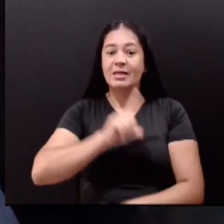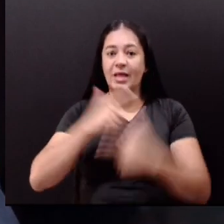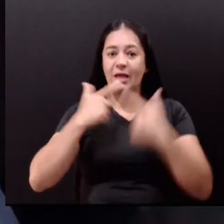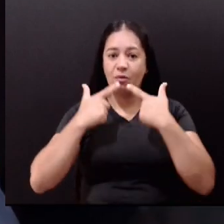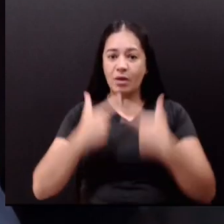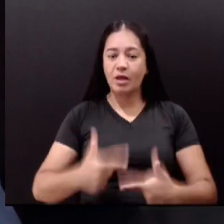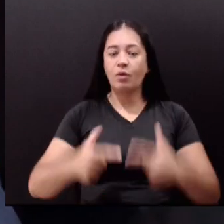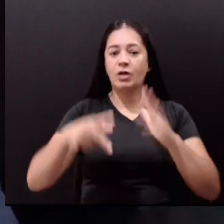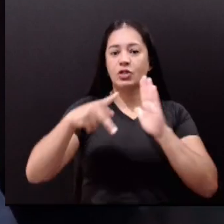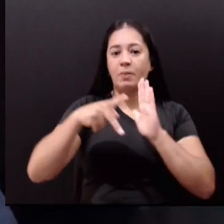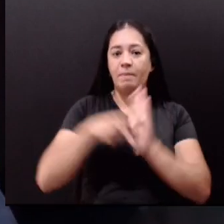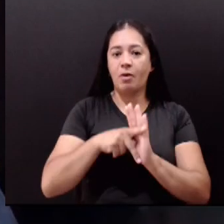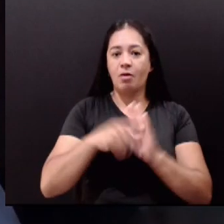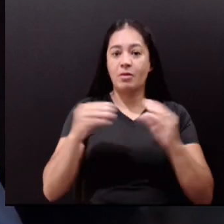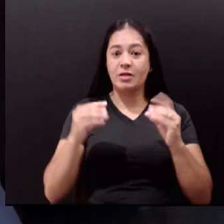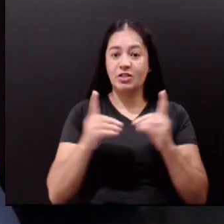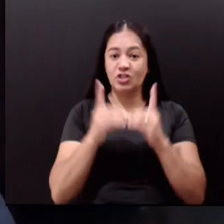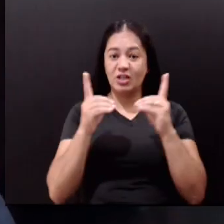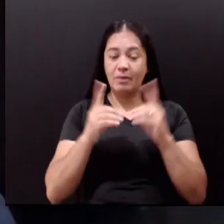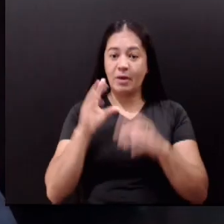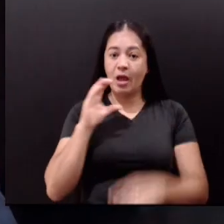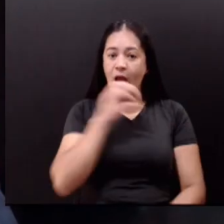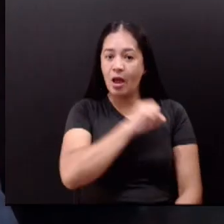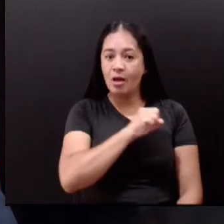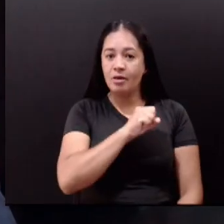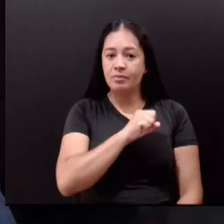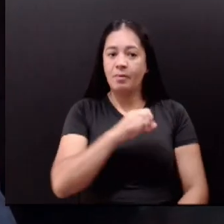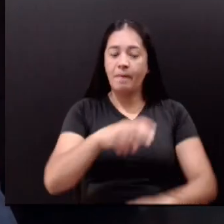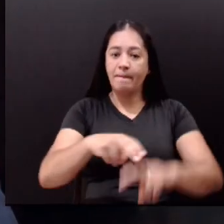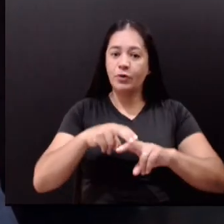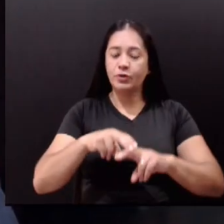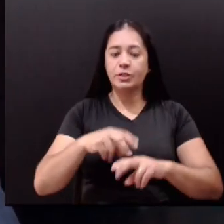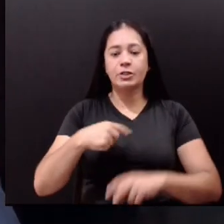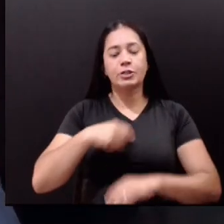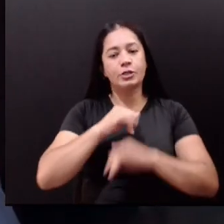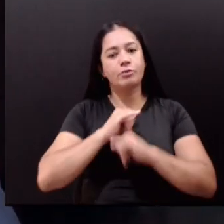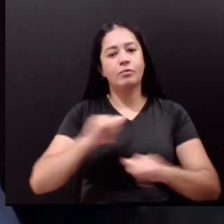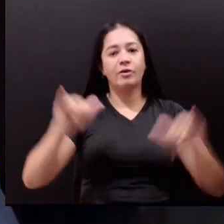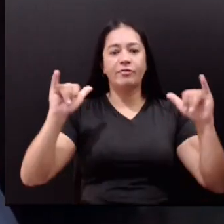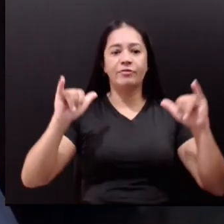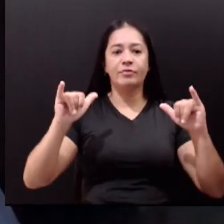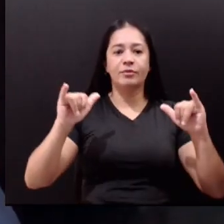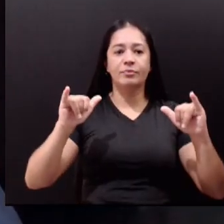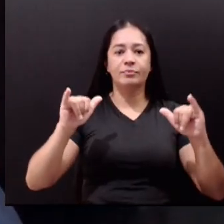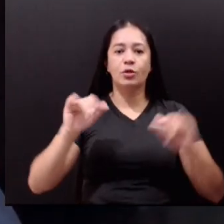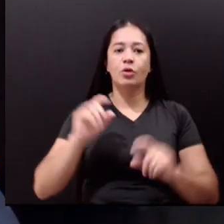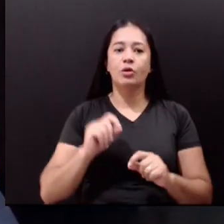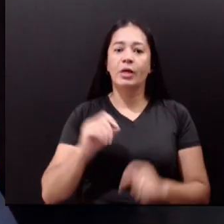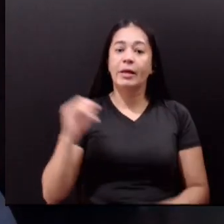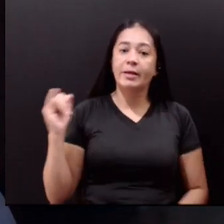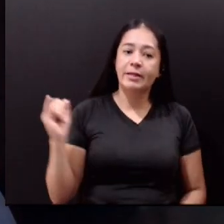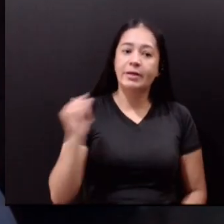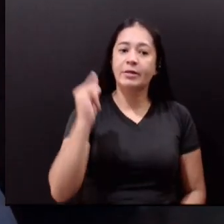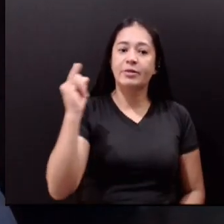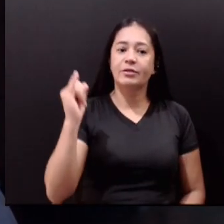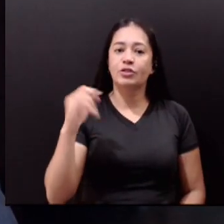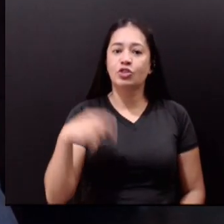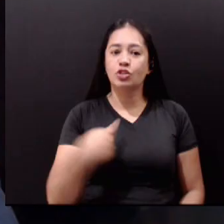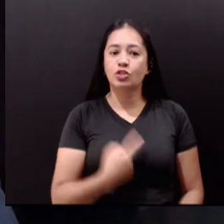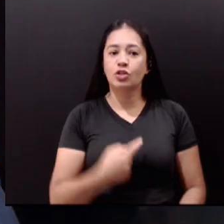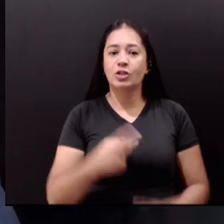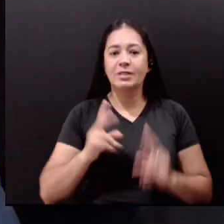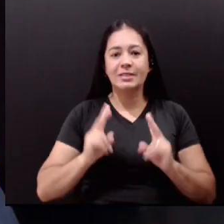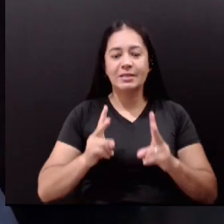rápida. Uhum. Por isso, que eu vou reforçar aqui a fala da Luciana, a importância de nós estarmos sempre próximos dos nossos